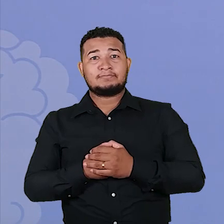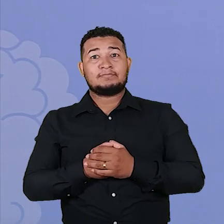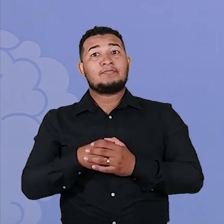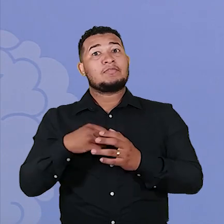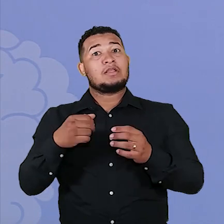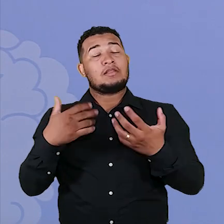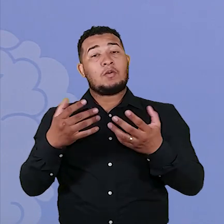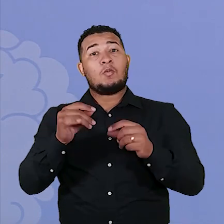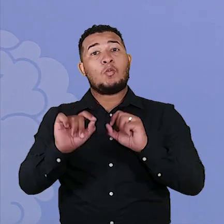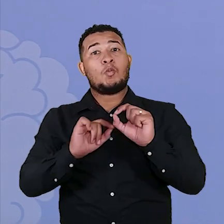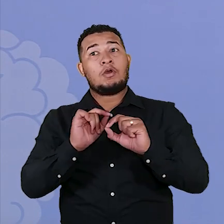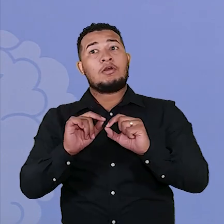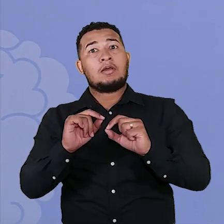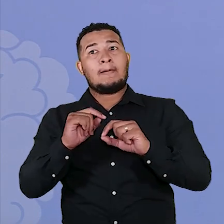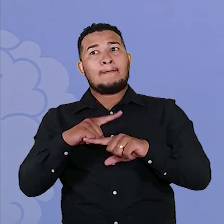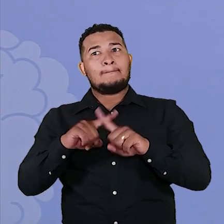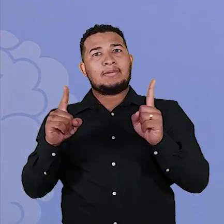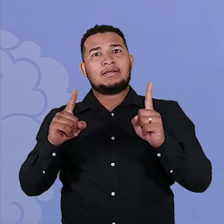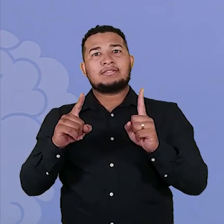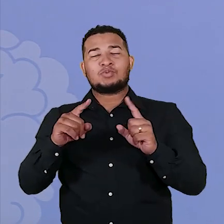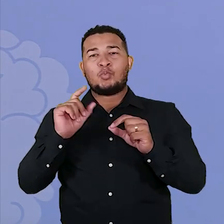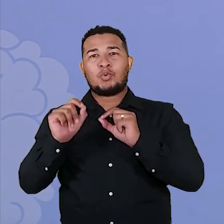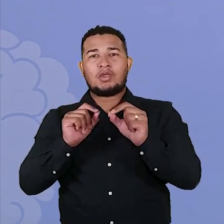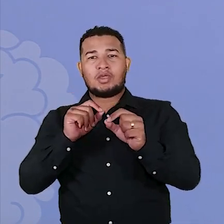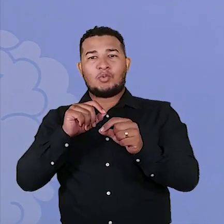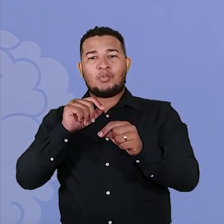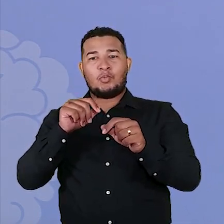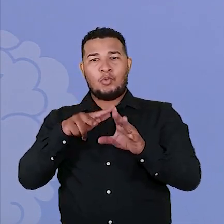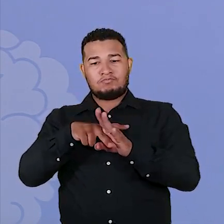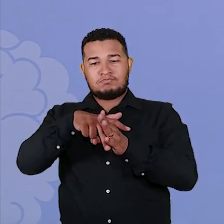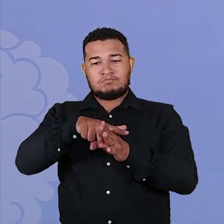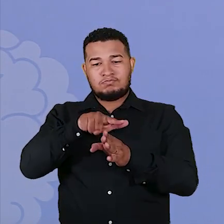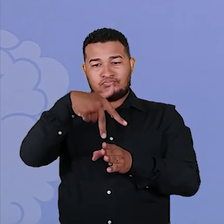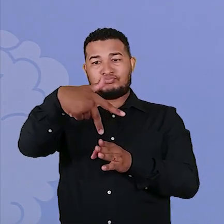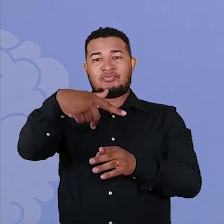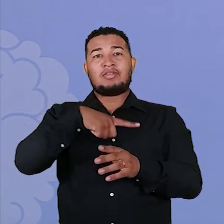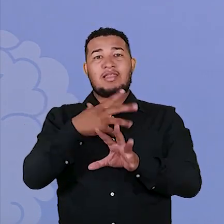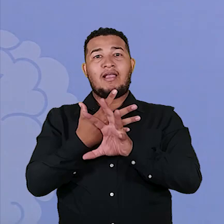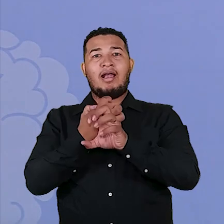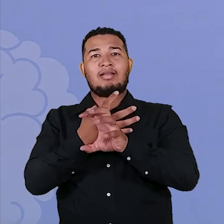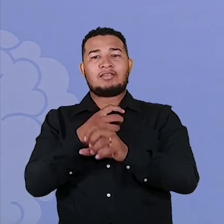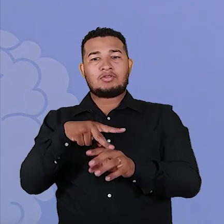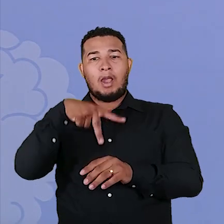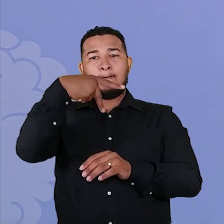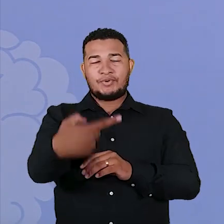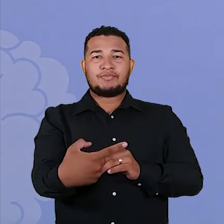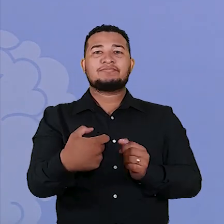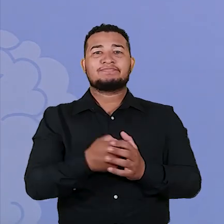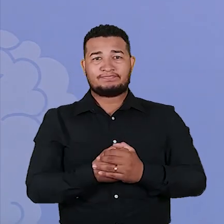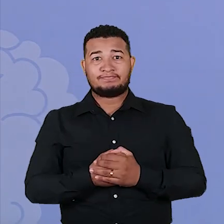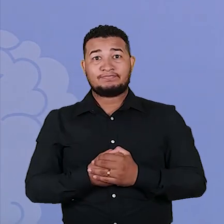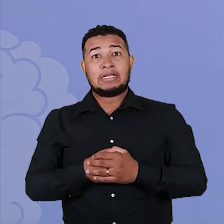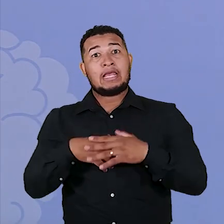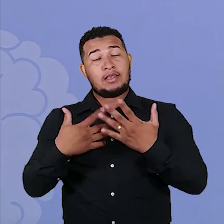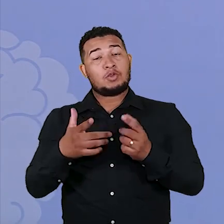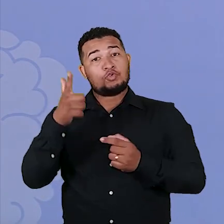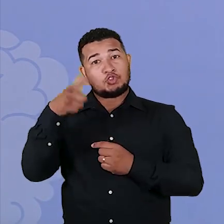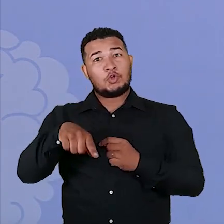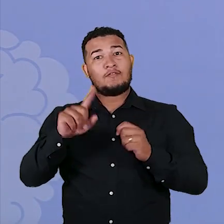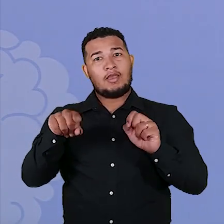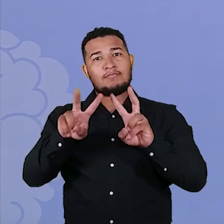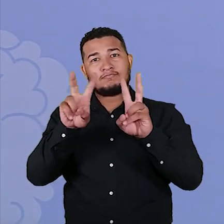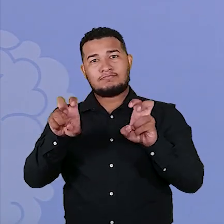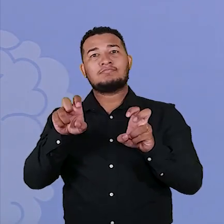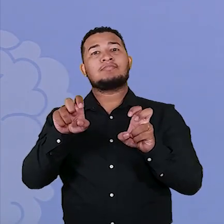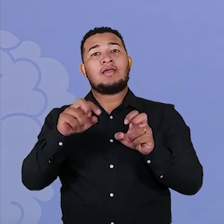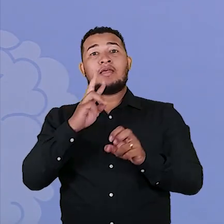atuando ele tá só que o o cavaleiro em conta atrito né então ele vai cai e é lançado para fora tá